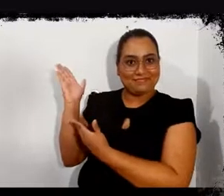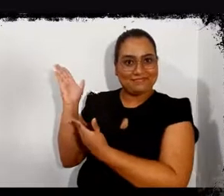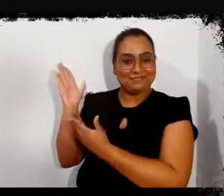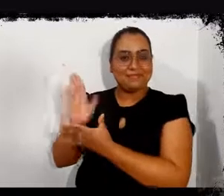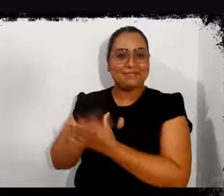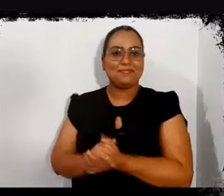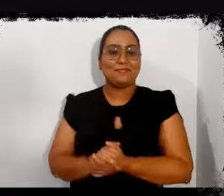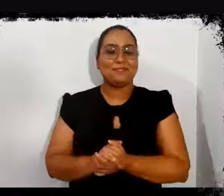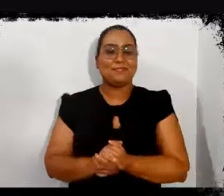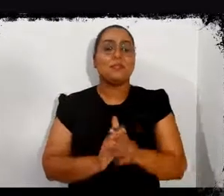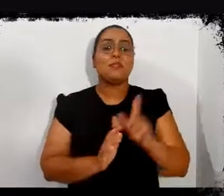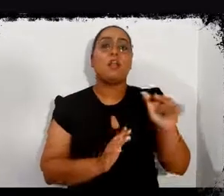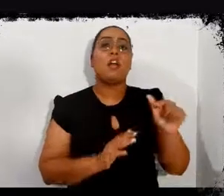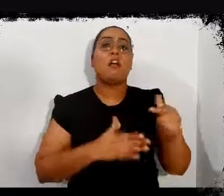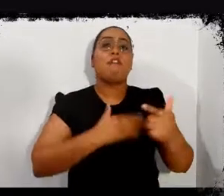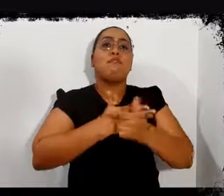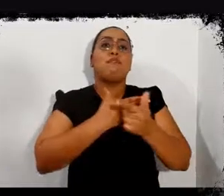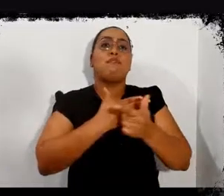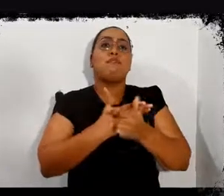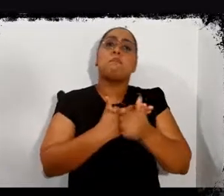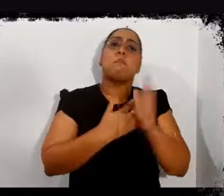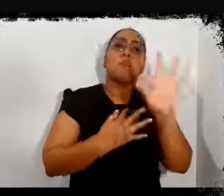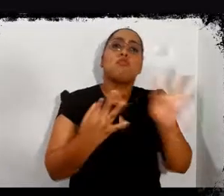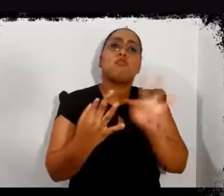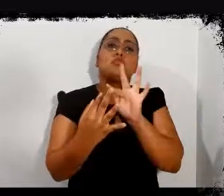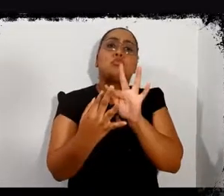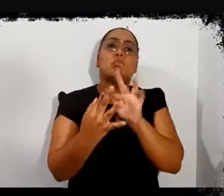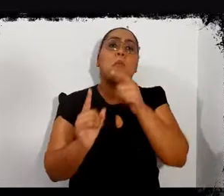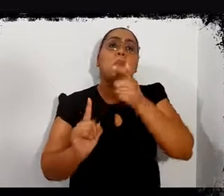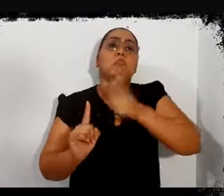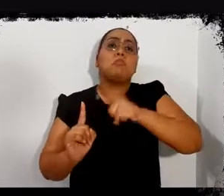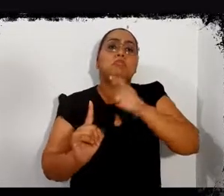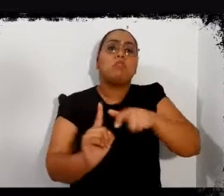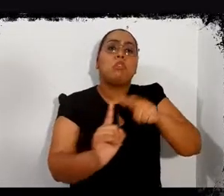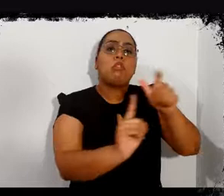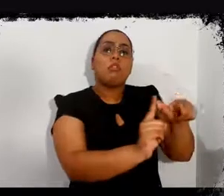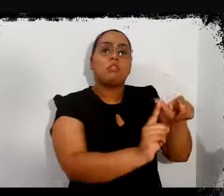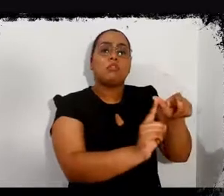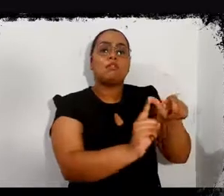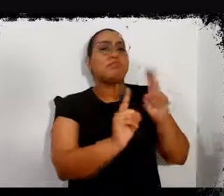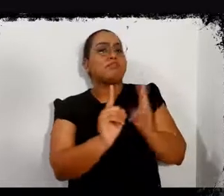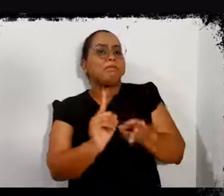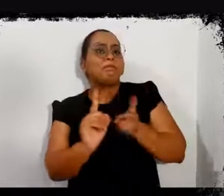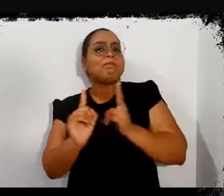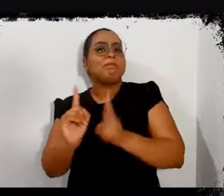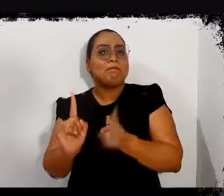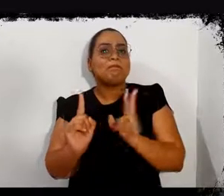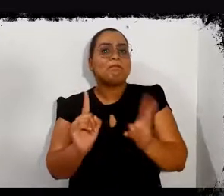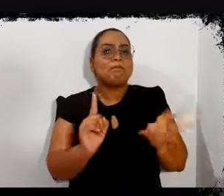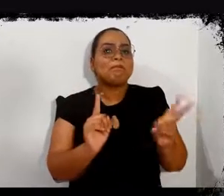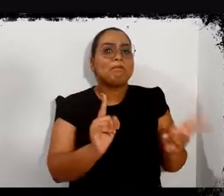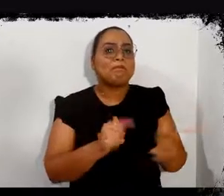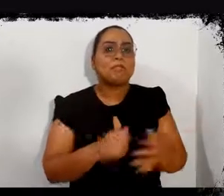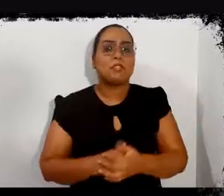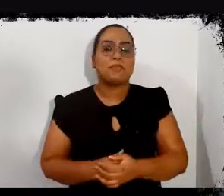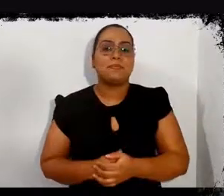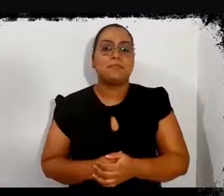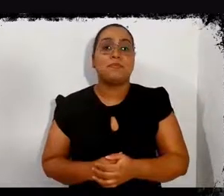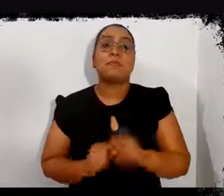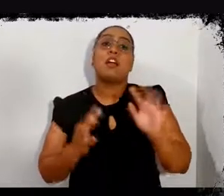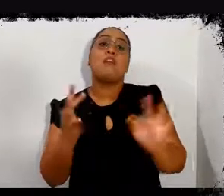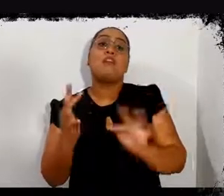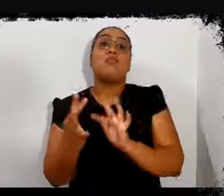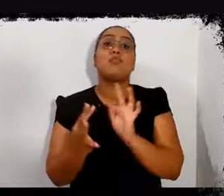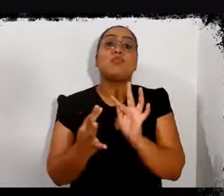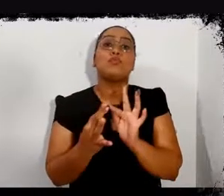A segunda tese afirma que o número de funções desses contos é